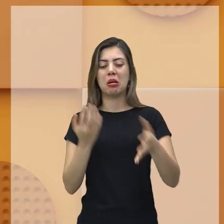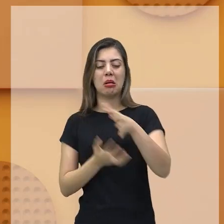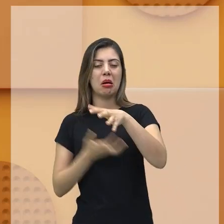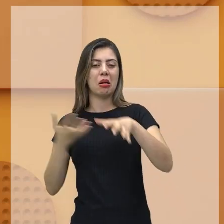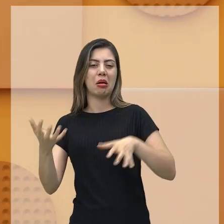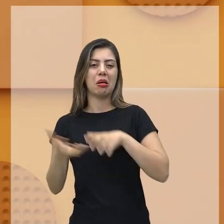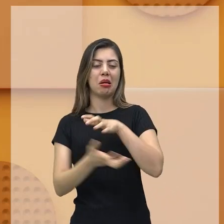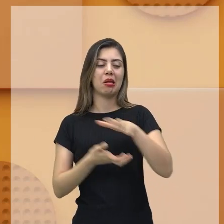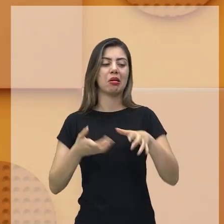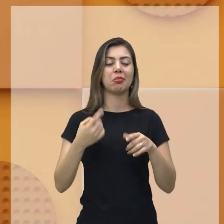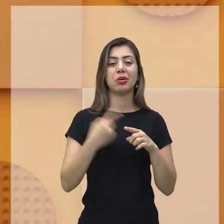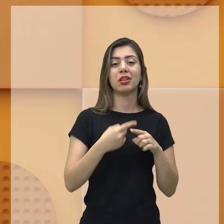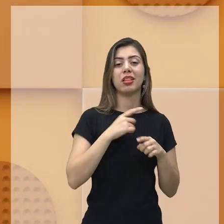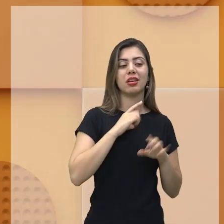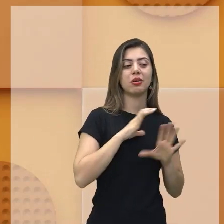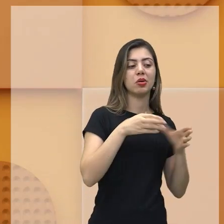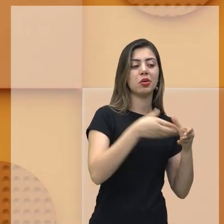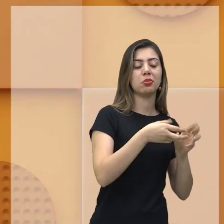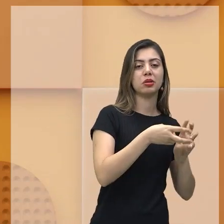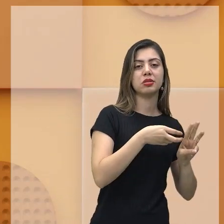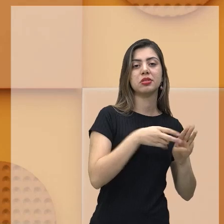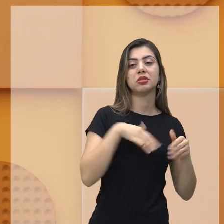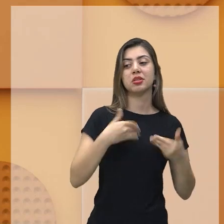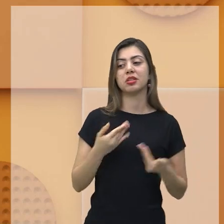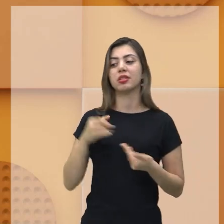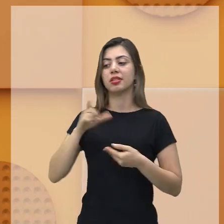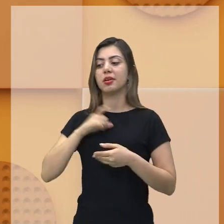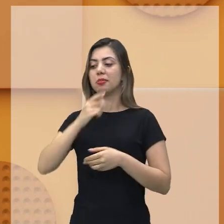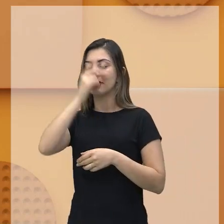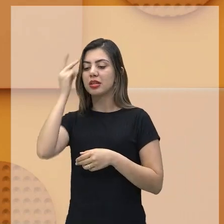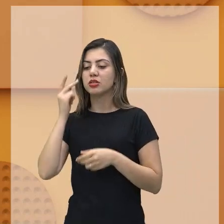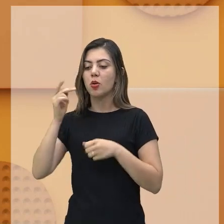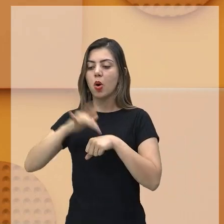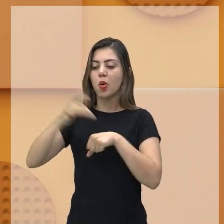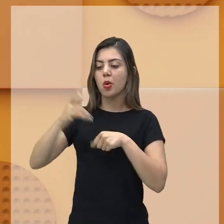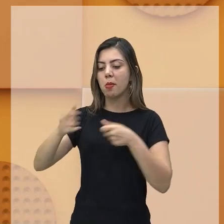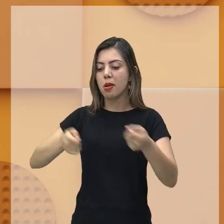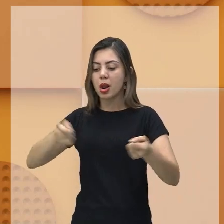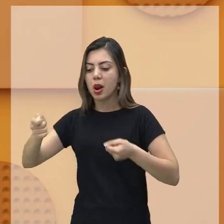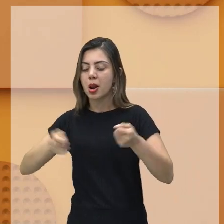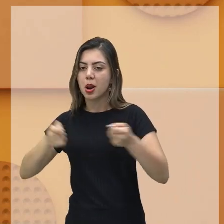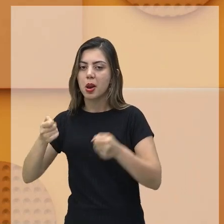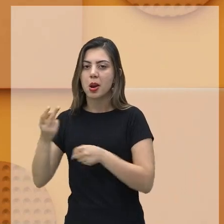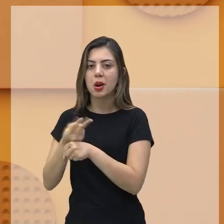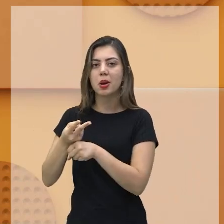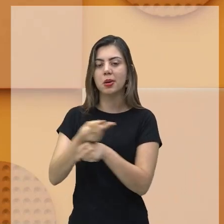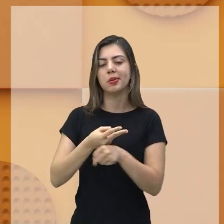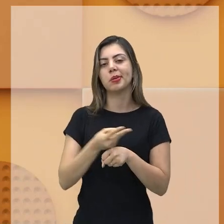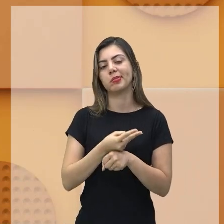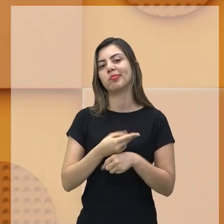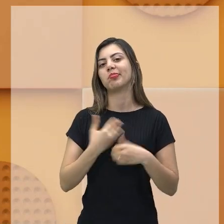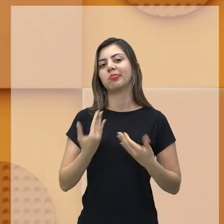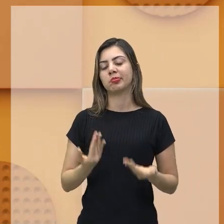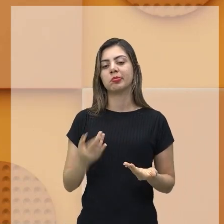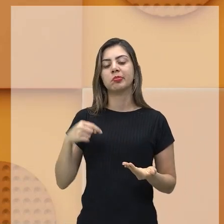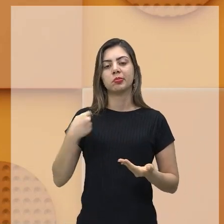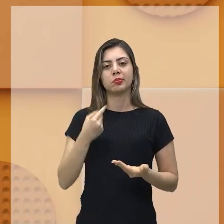entre indígenas e garimpeiros, tá, gente? Que é uma realidade